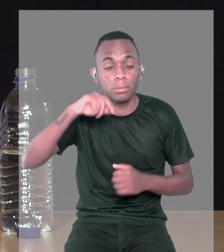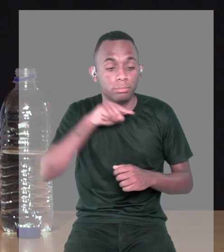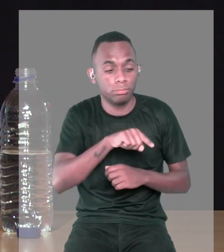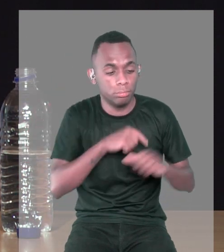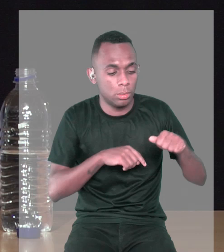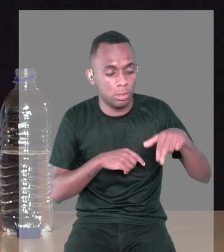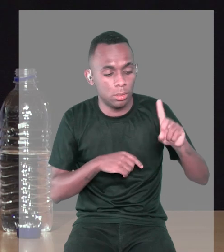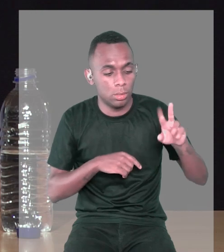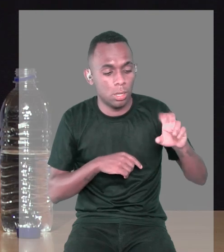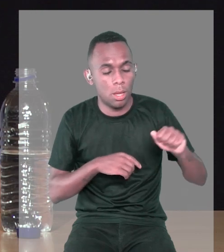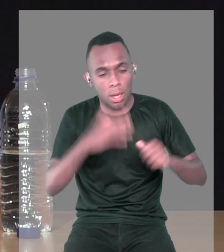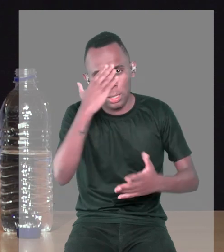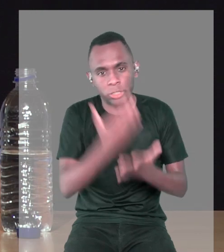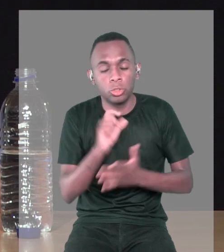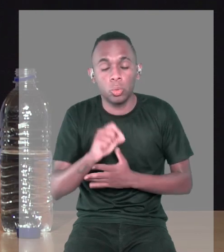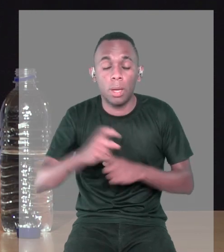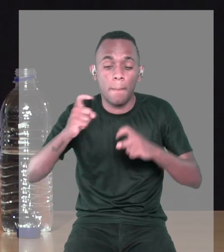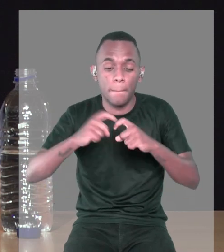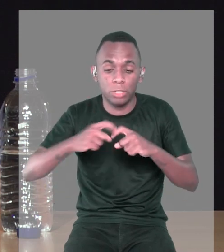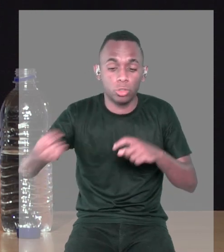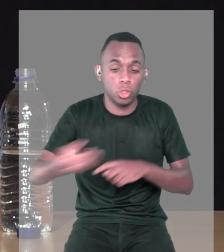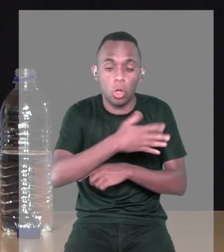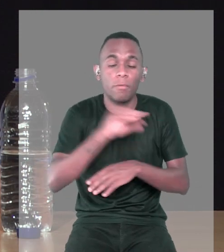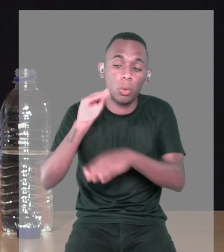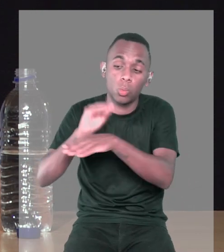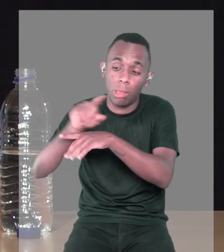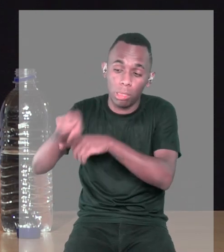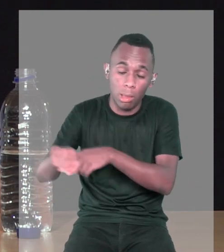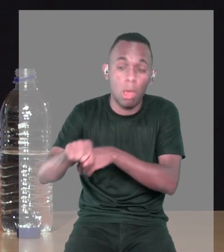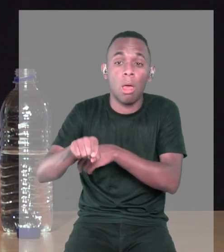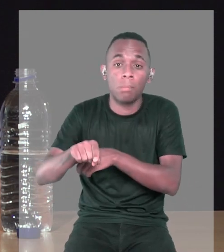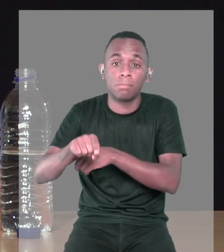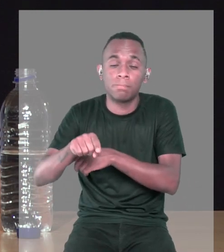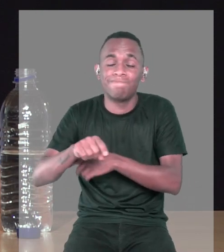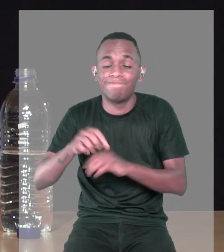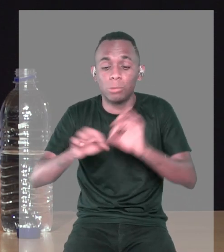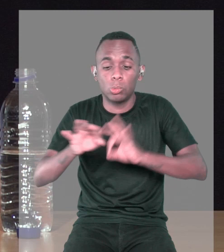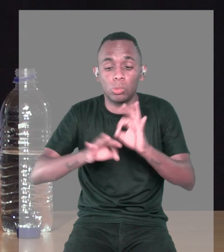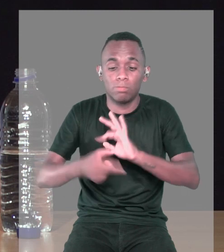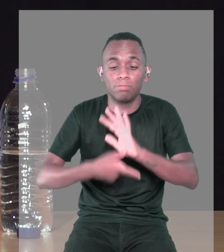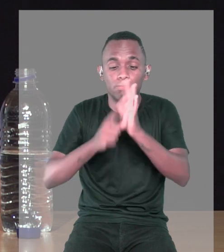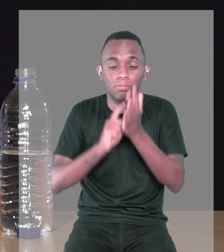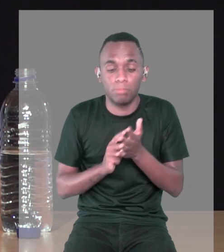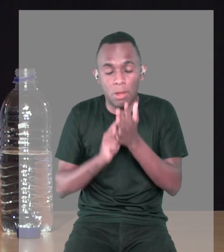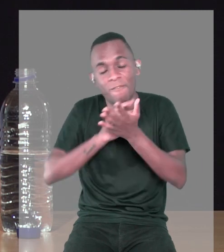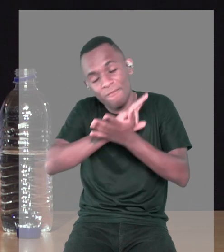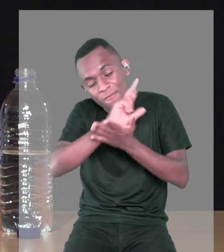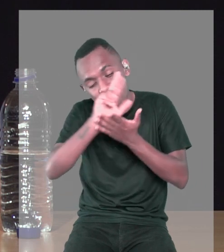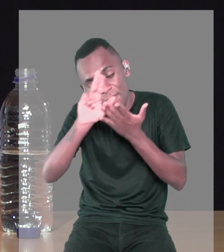Filosoficamente, André considera que a medicina contemporânea, que cuidaria de Doreen,